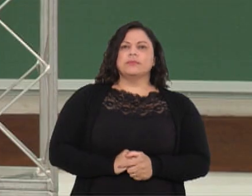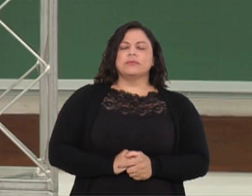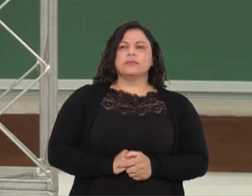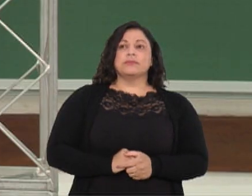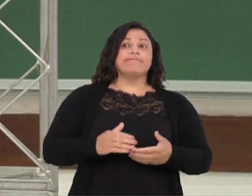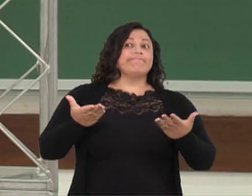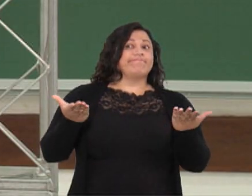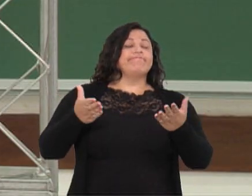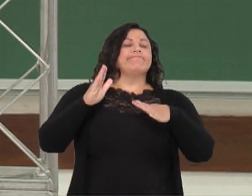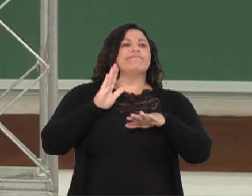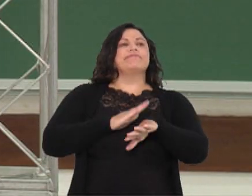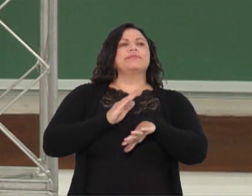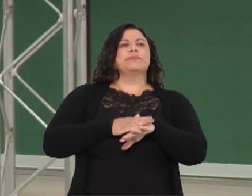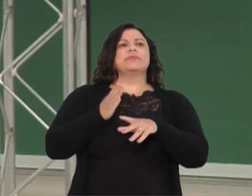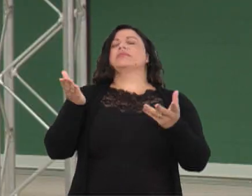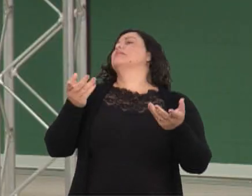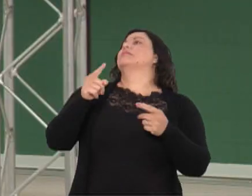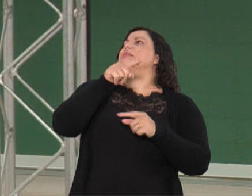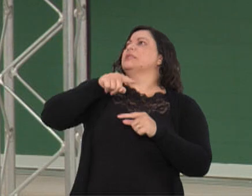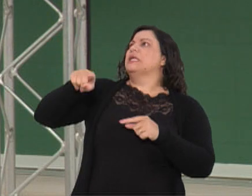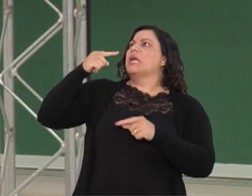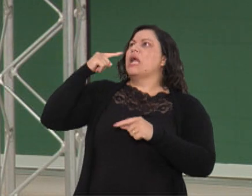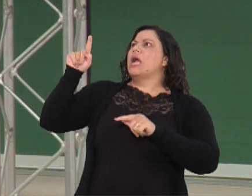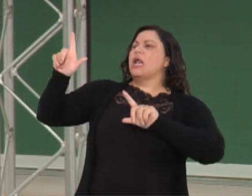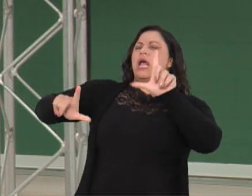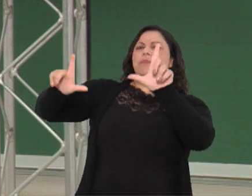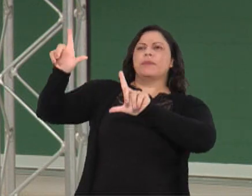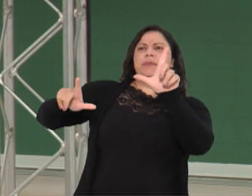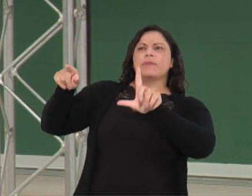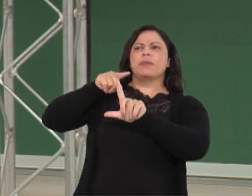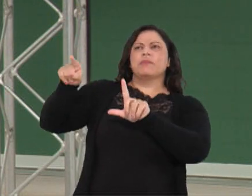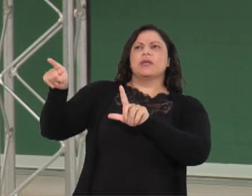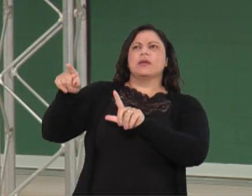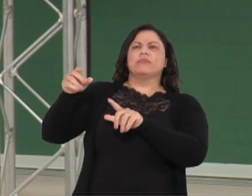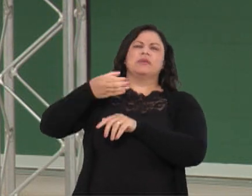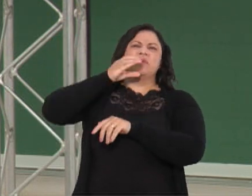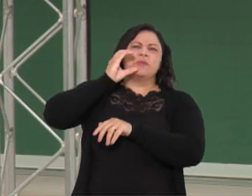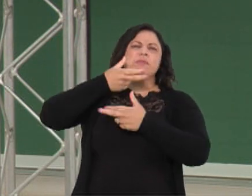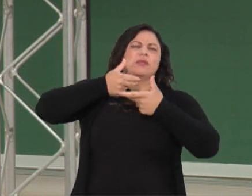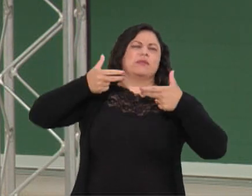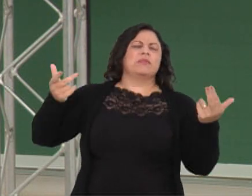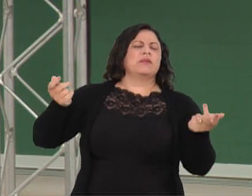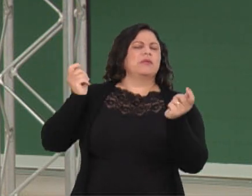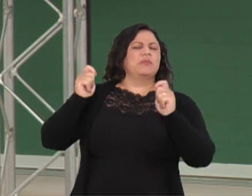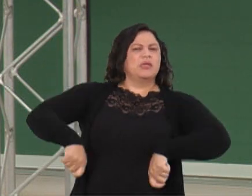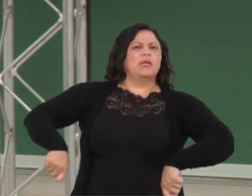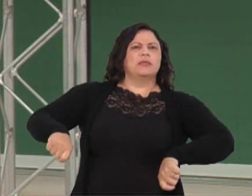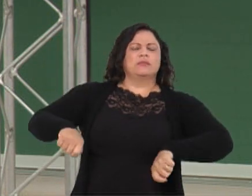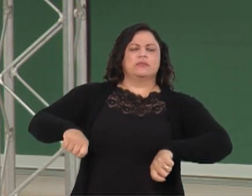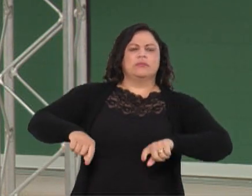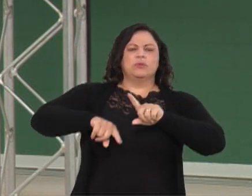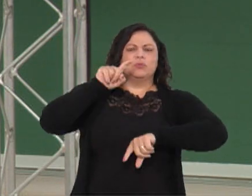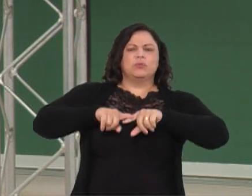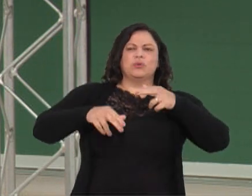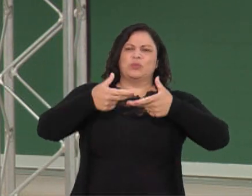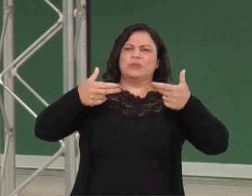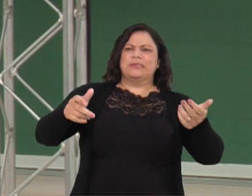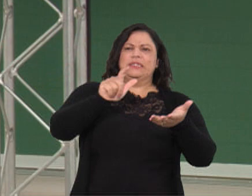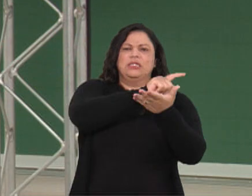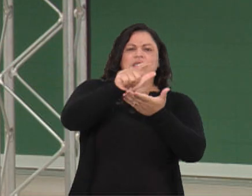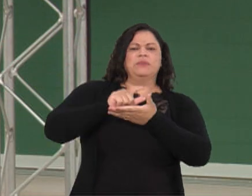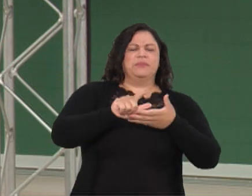E mais, será que as propagandas de bebidas e produtos de limpeza são assim tão